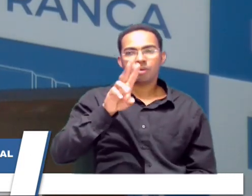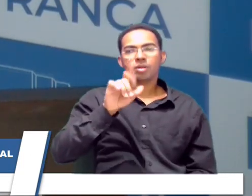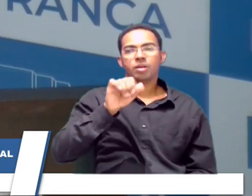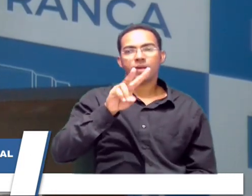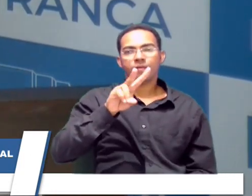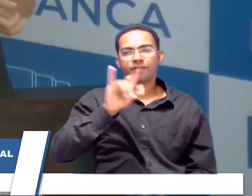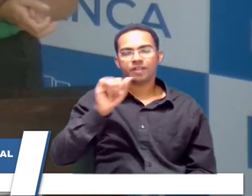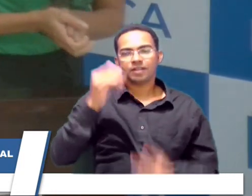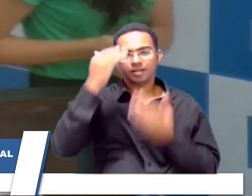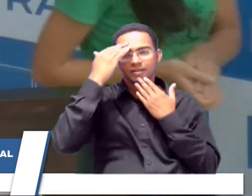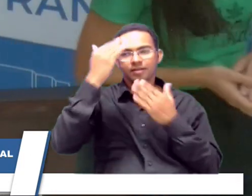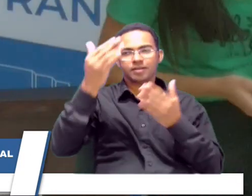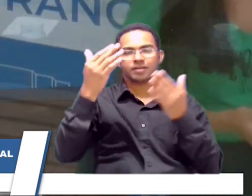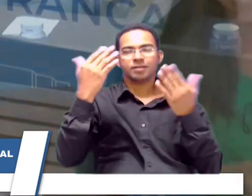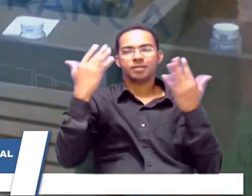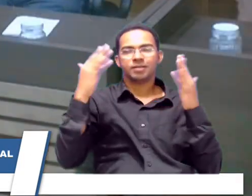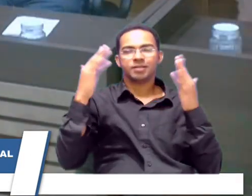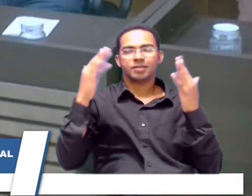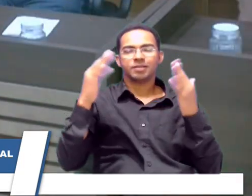Obrigada.